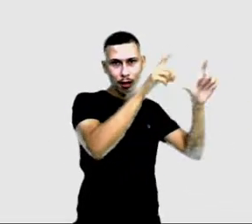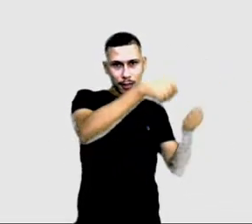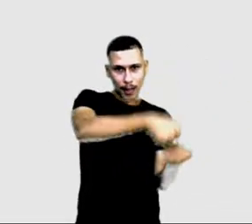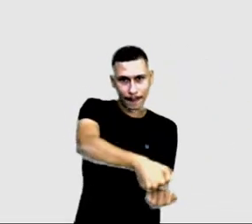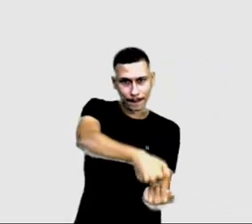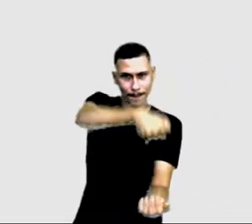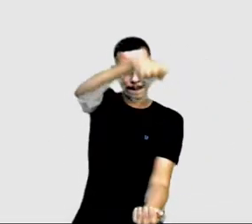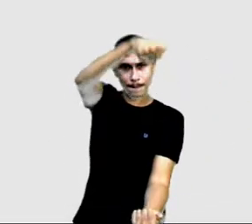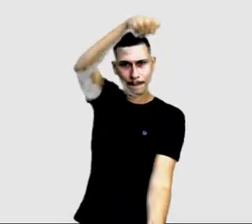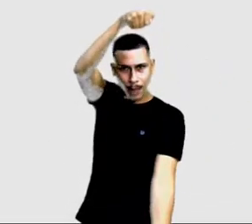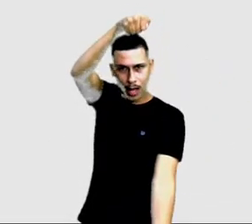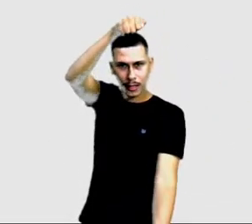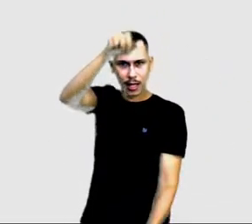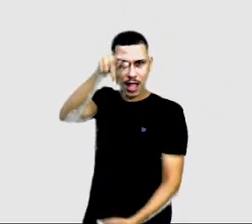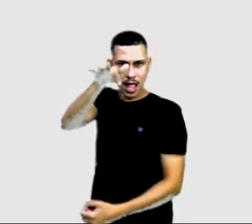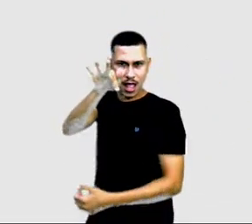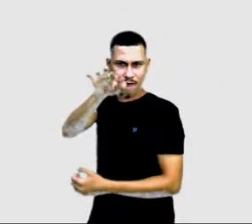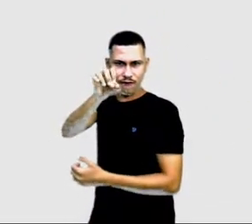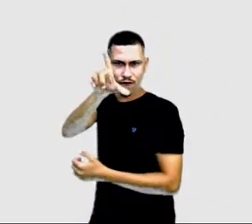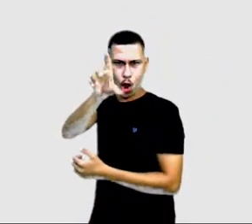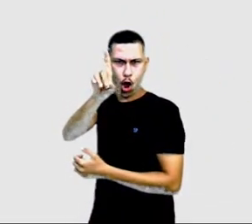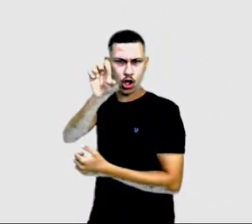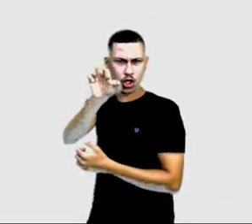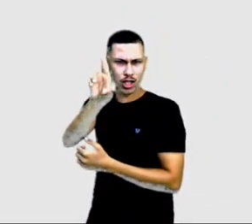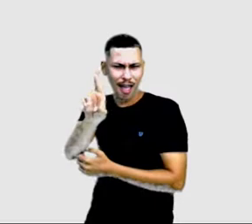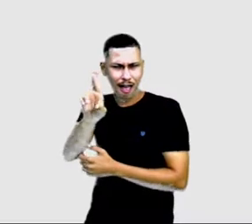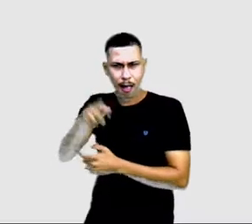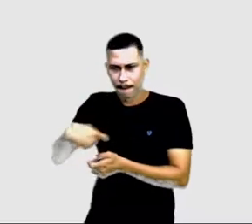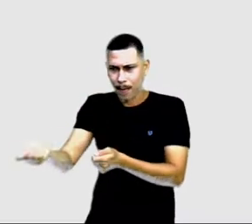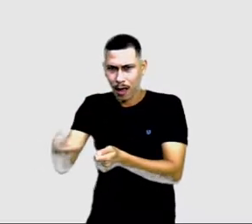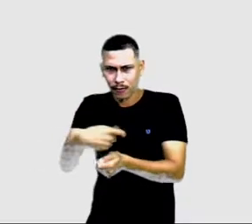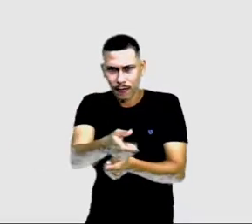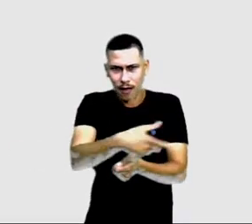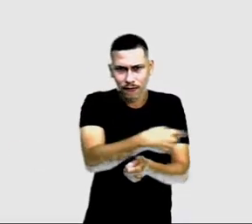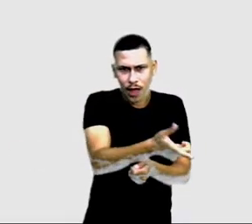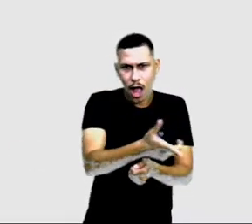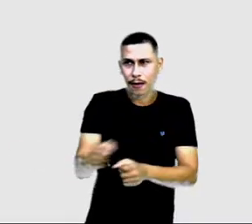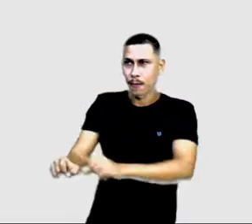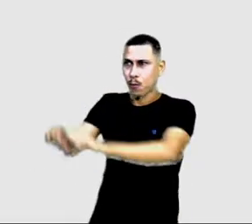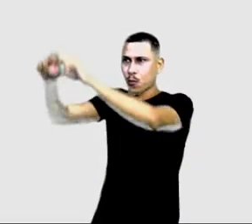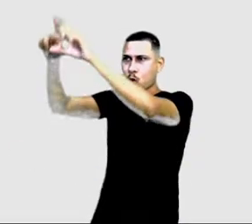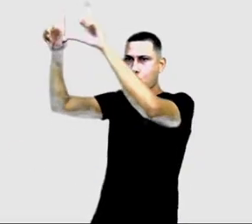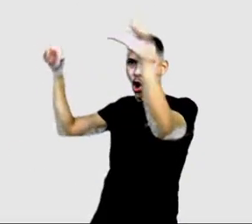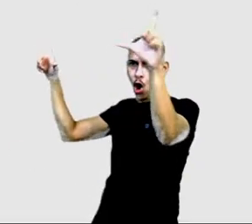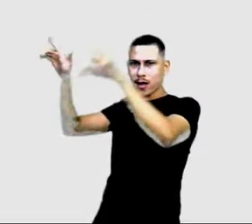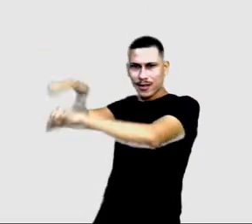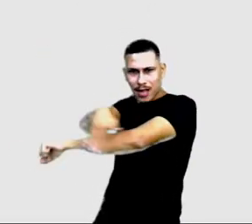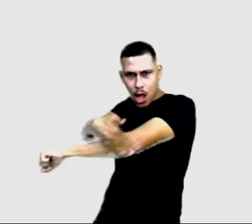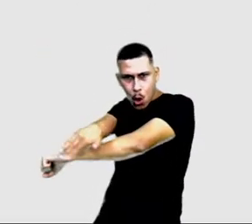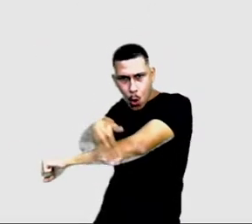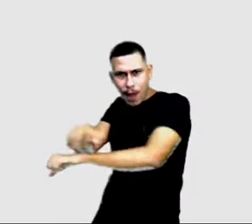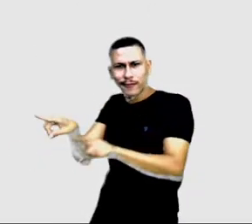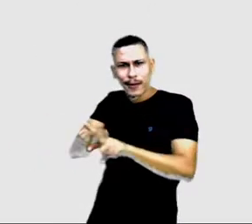banner, o folder, o panfleto, outdoor, jingle e buzz